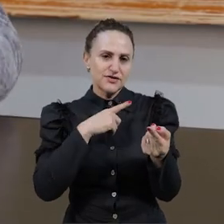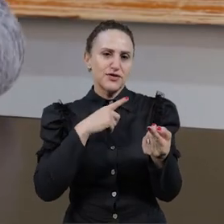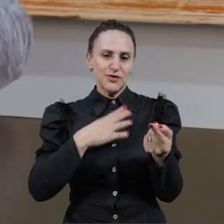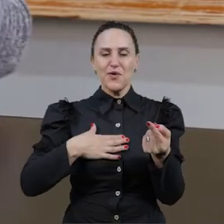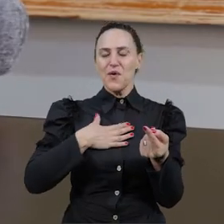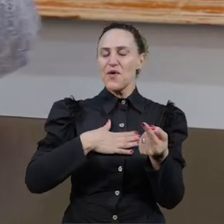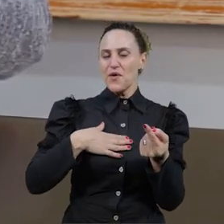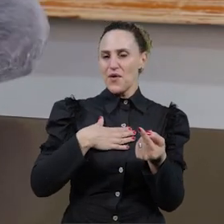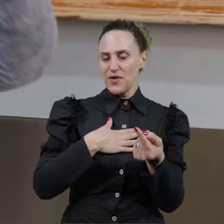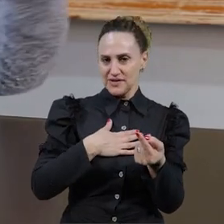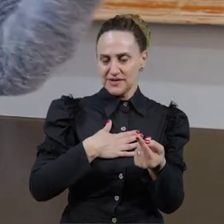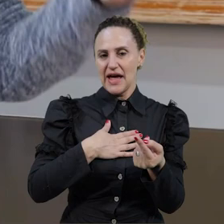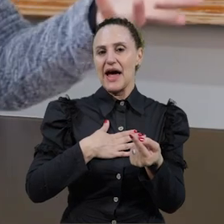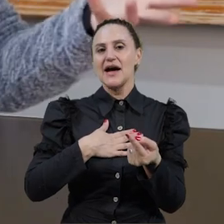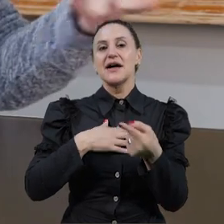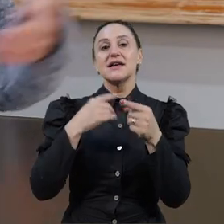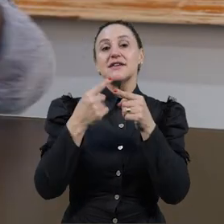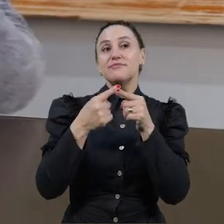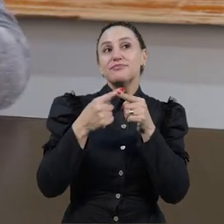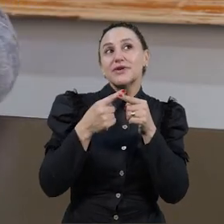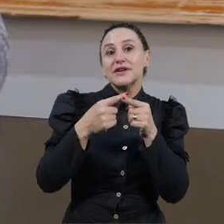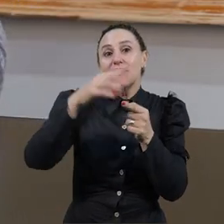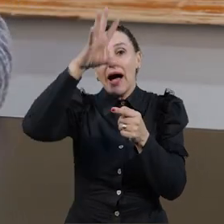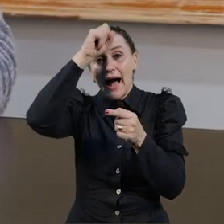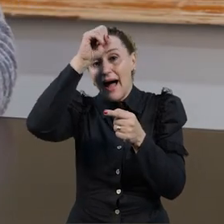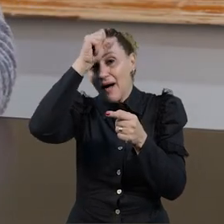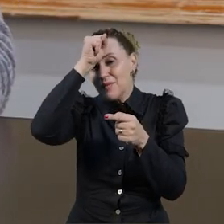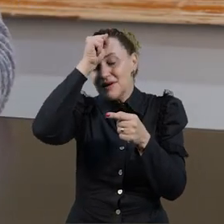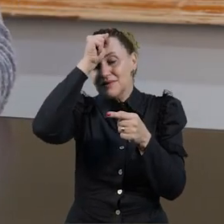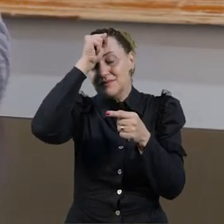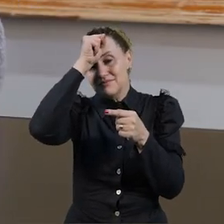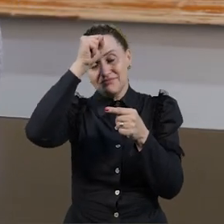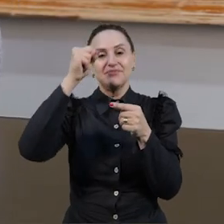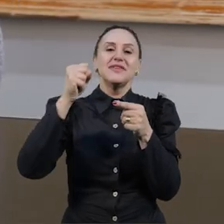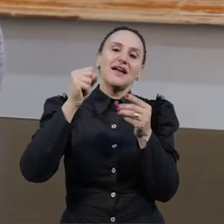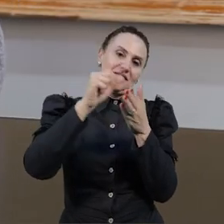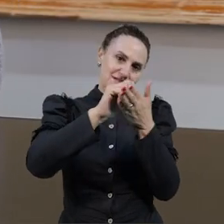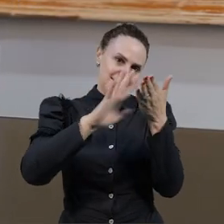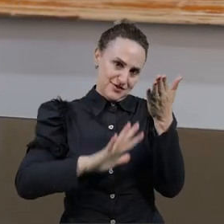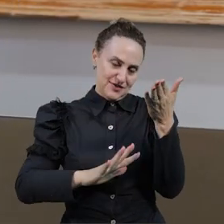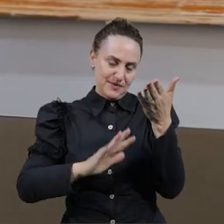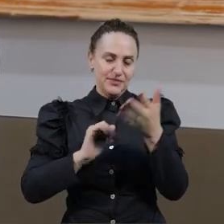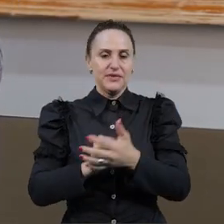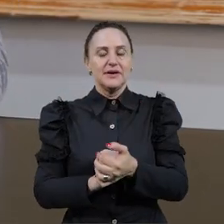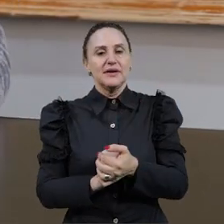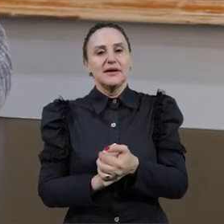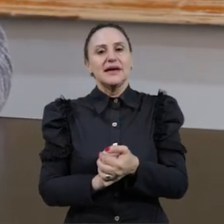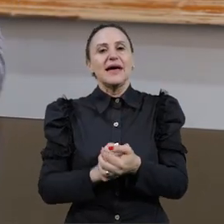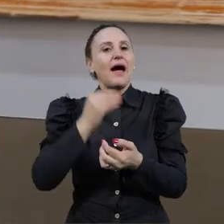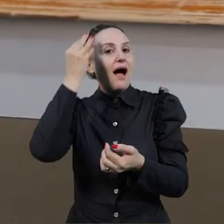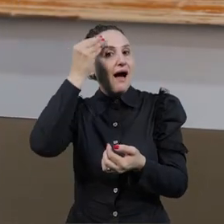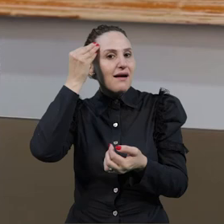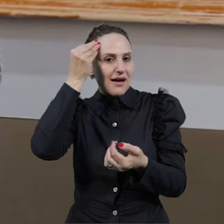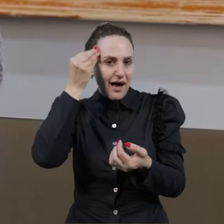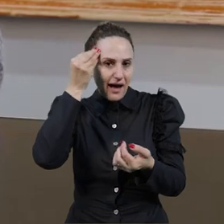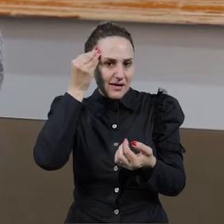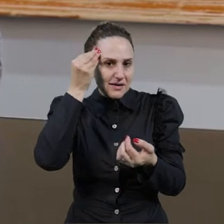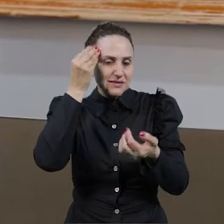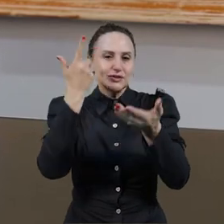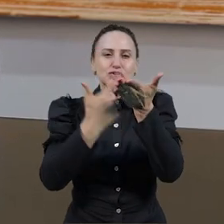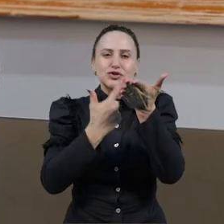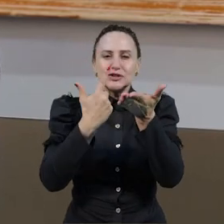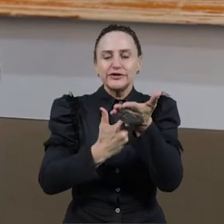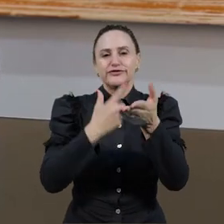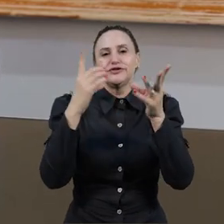satisfação e irão aprender muito com esse processo com essa com essa atividade será a análise de livros didáticos